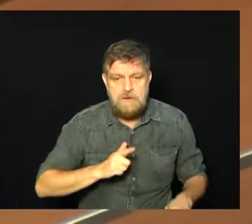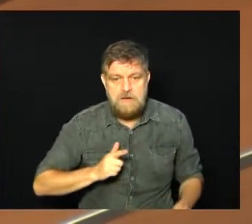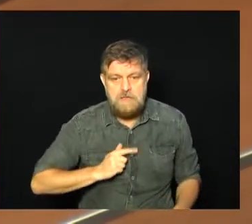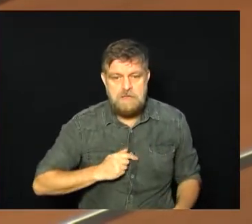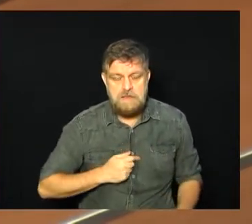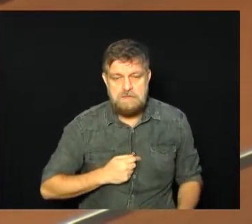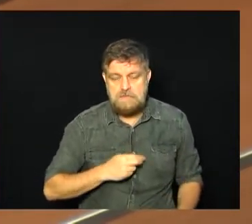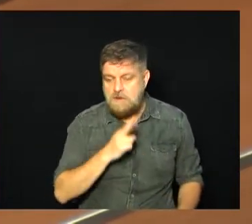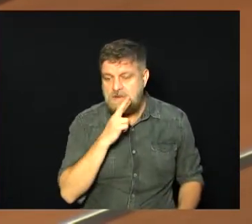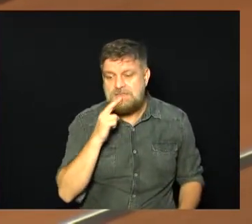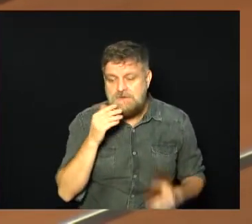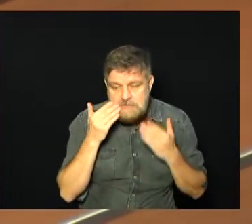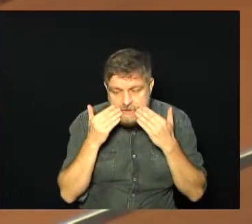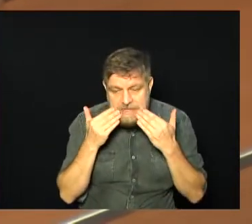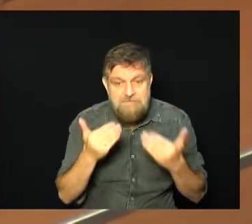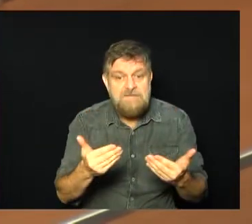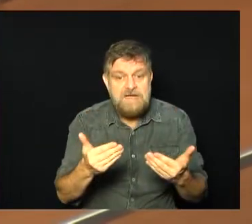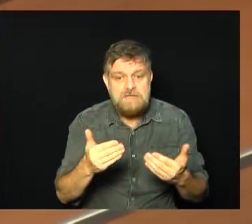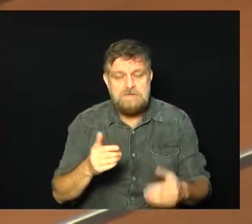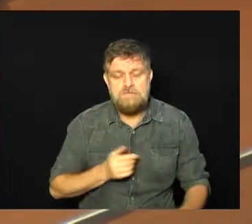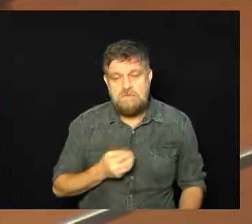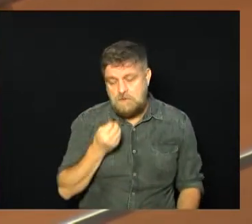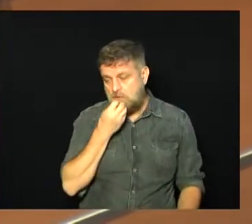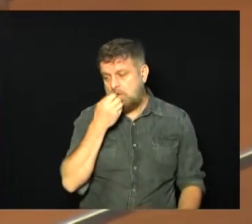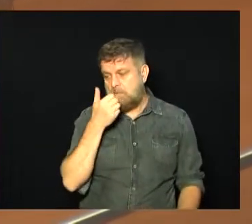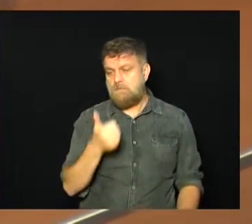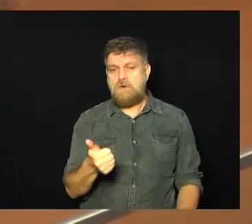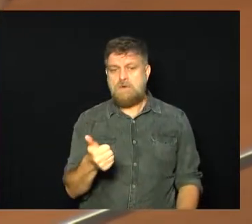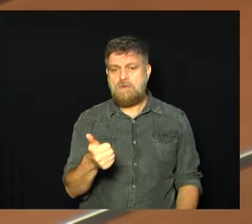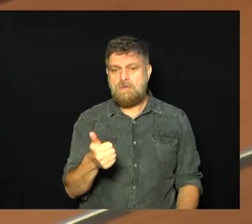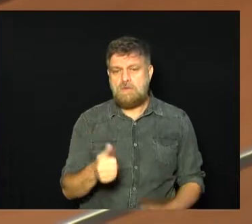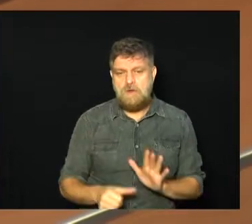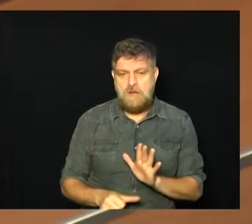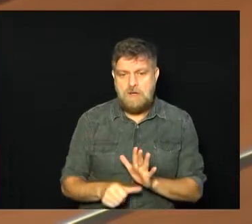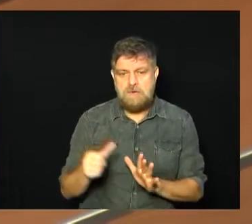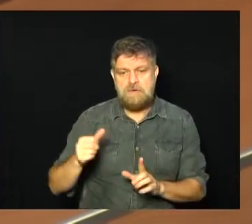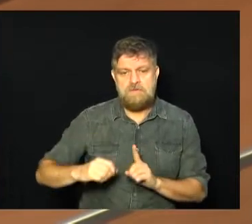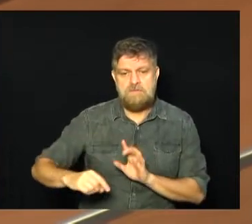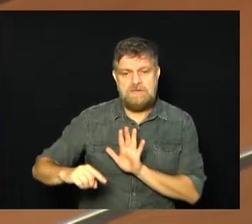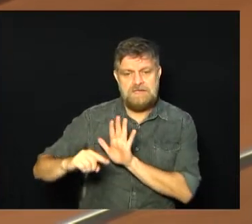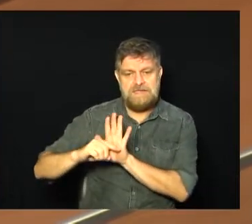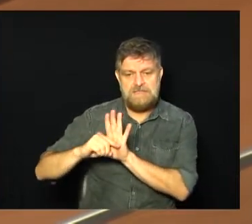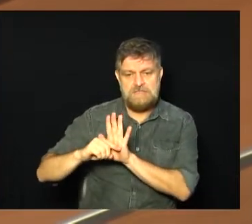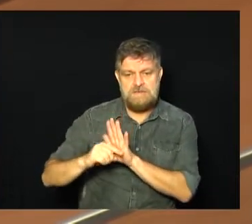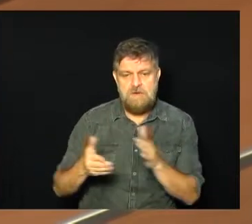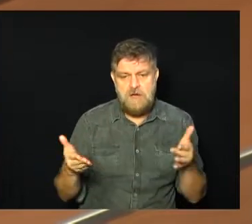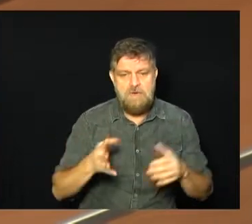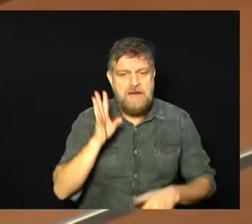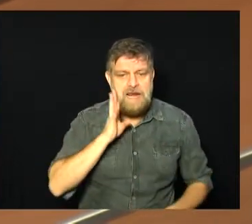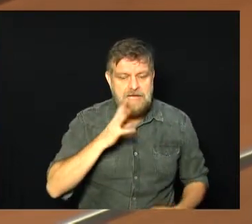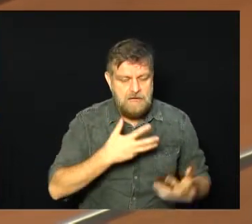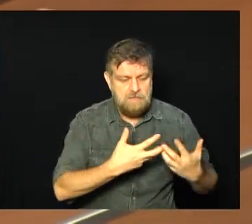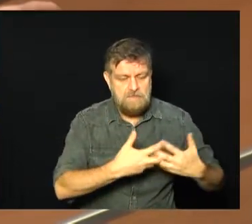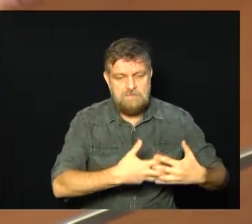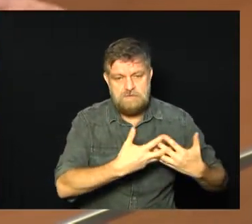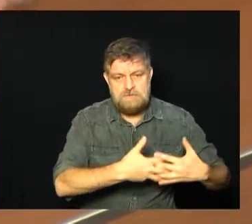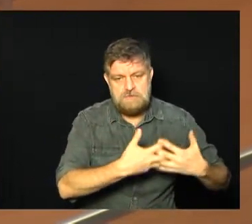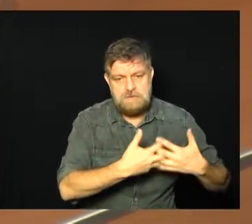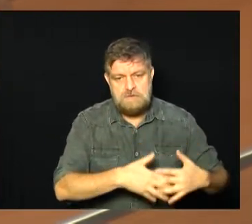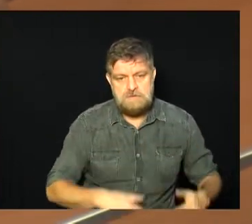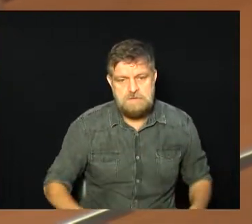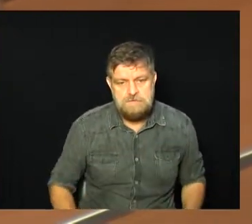restaurante. Sabe, foi um negócio bom. Primeiro foi muito negativo, agora está legal, está funcionando.